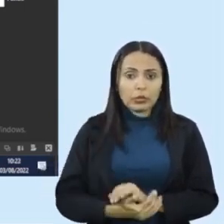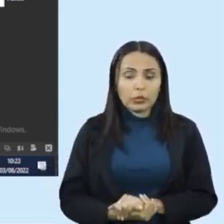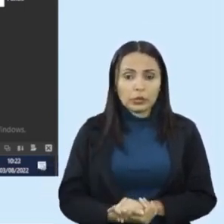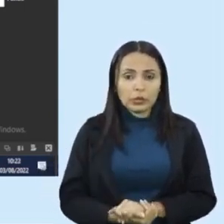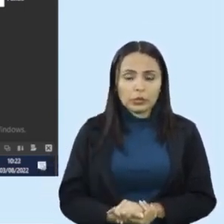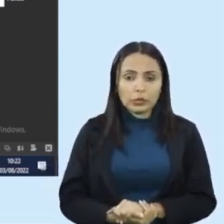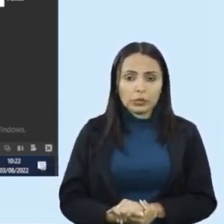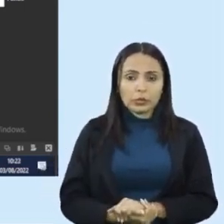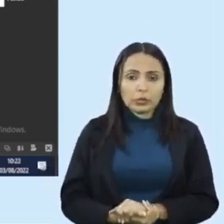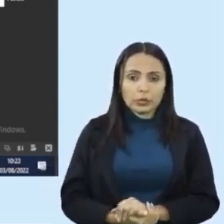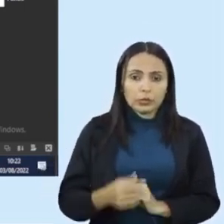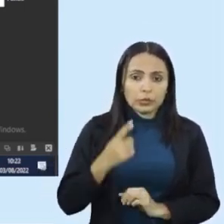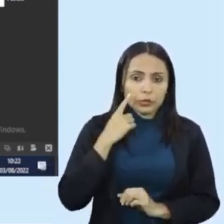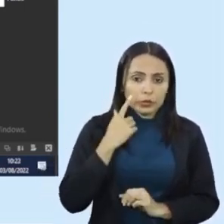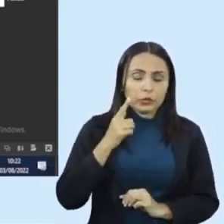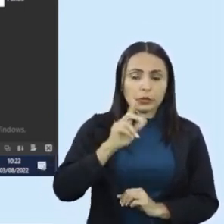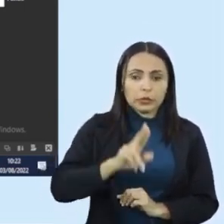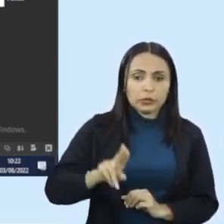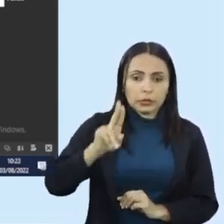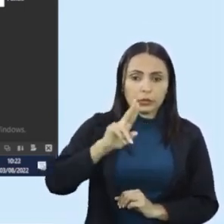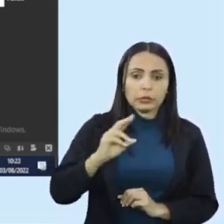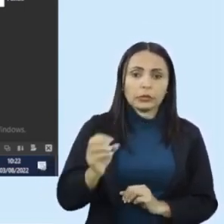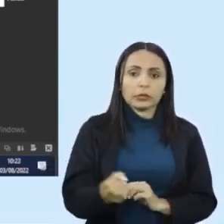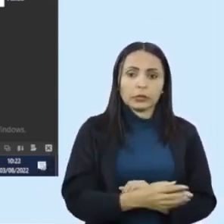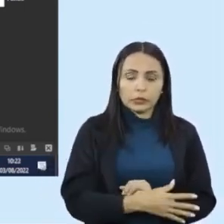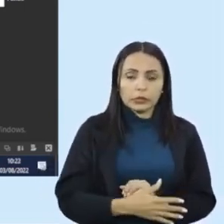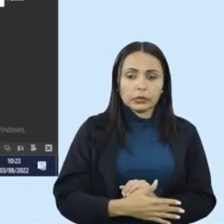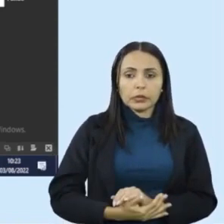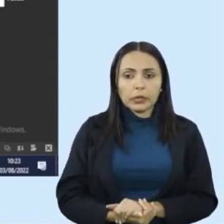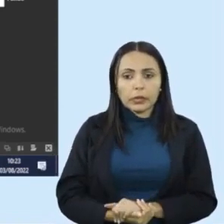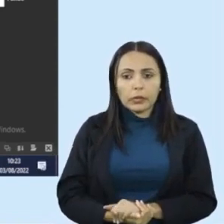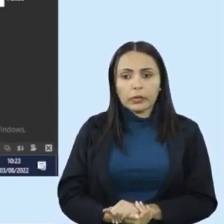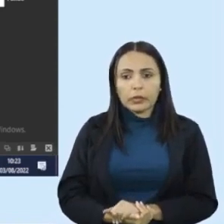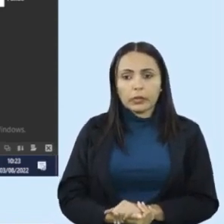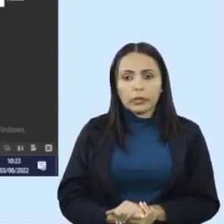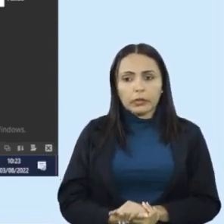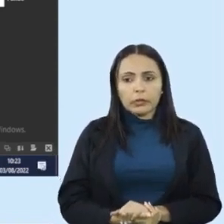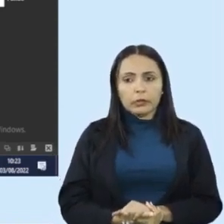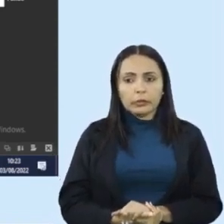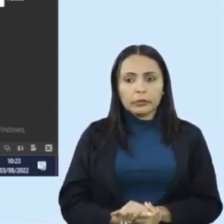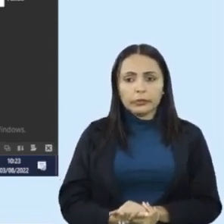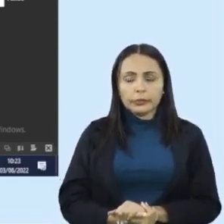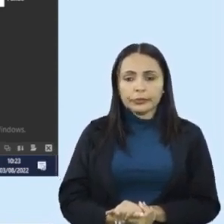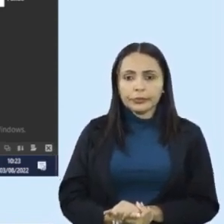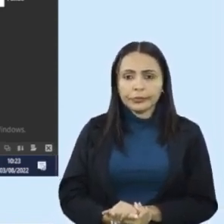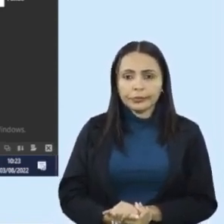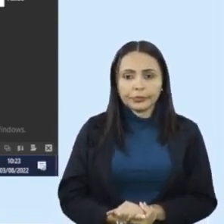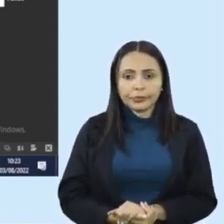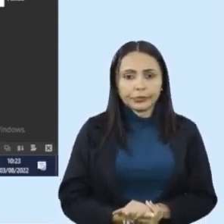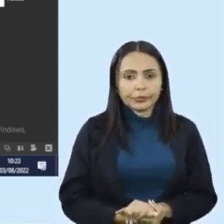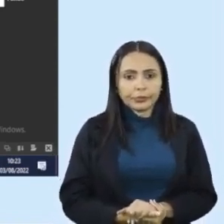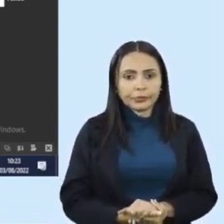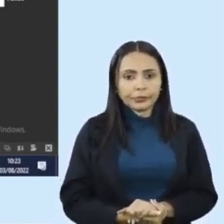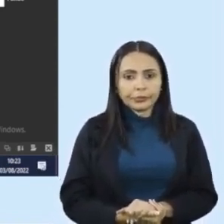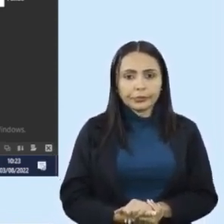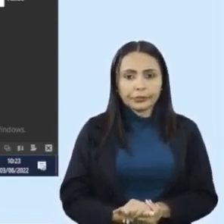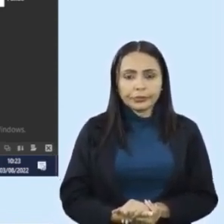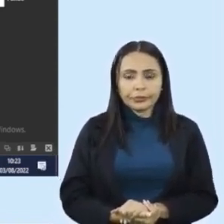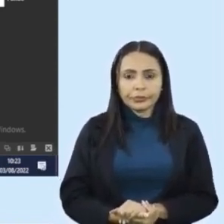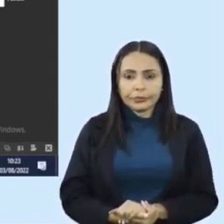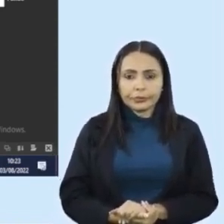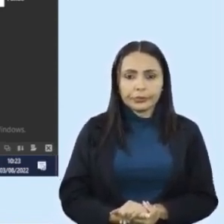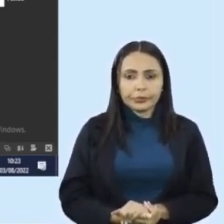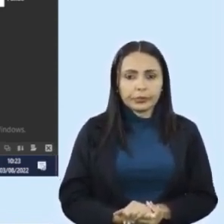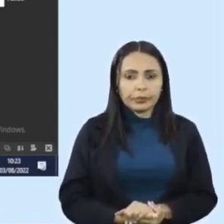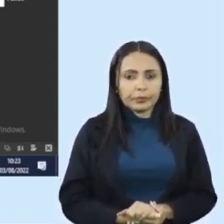Vamos usar novamente a ferramenta. E aqui eu quero que vocês deem uma olhada, né? Ele utiliza, ela